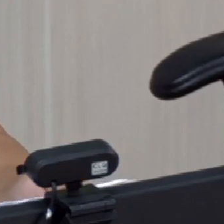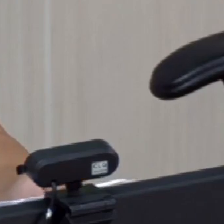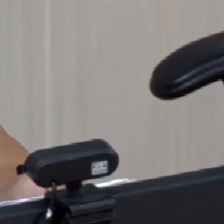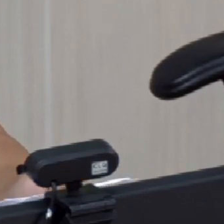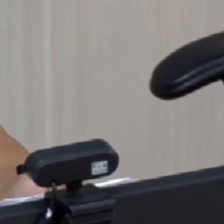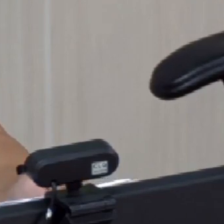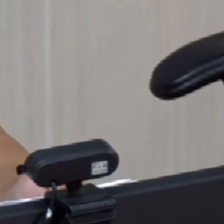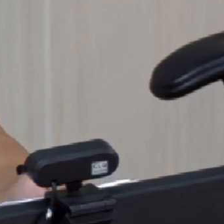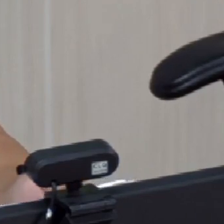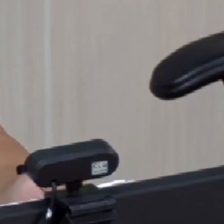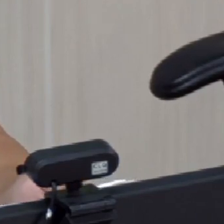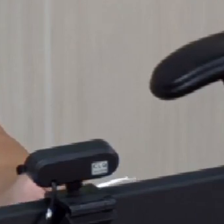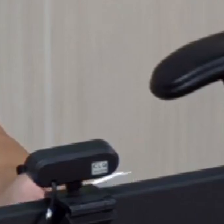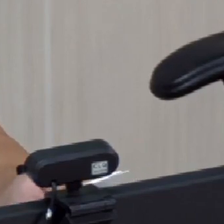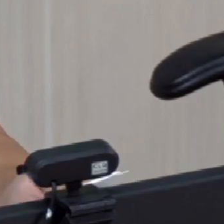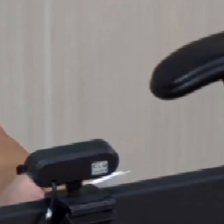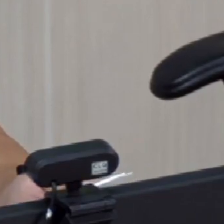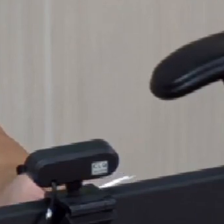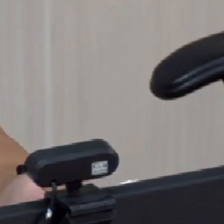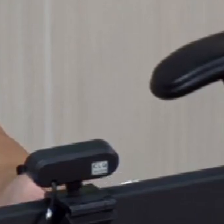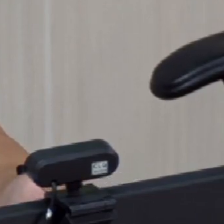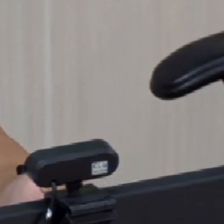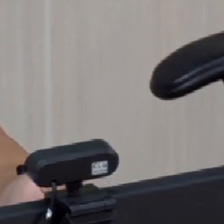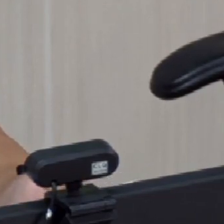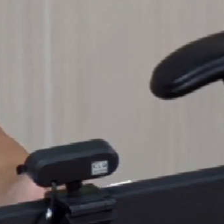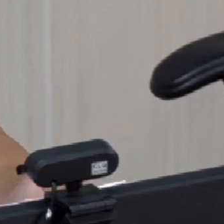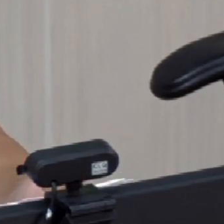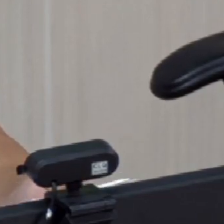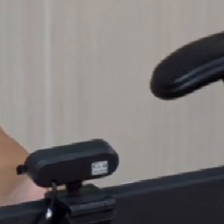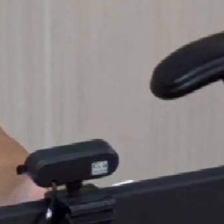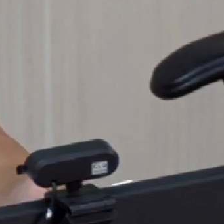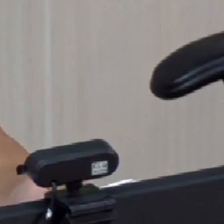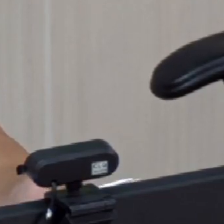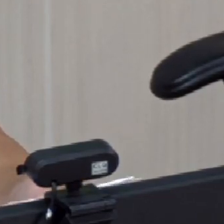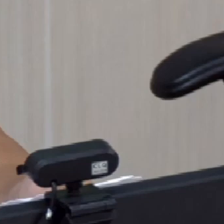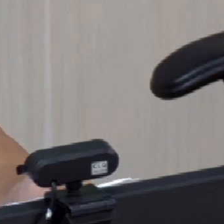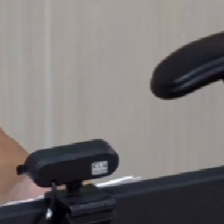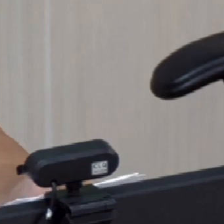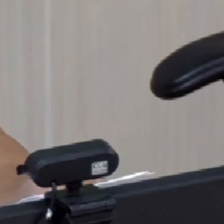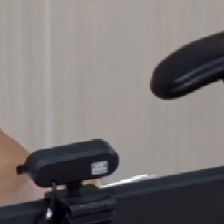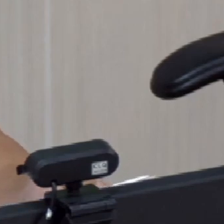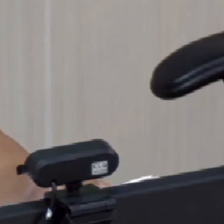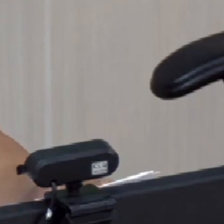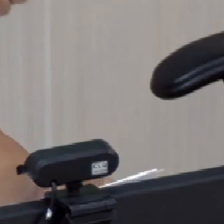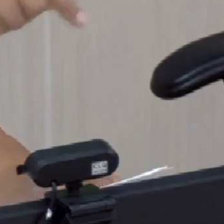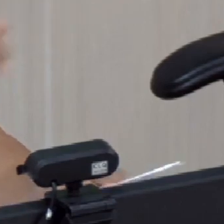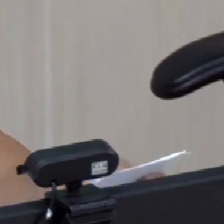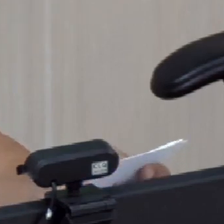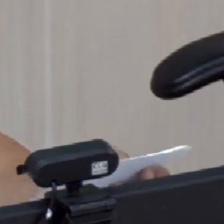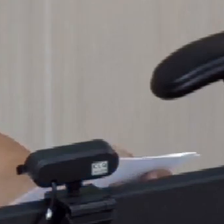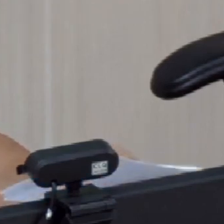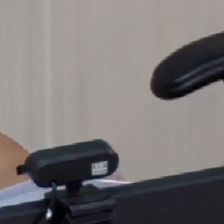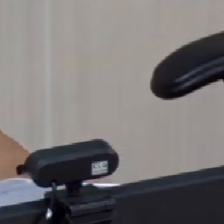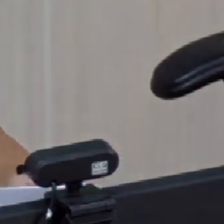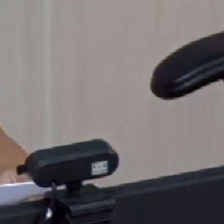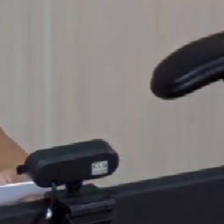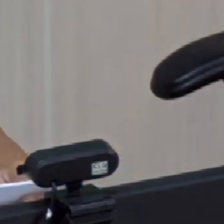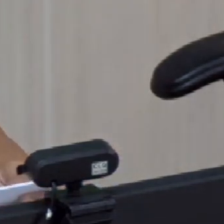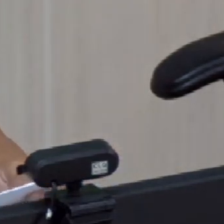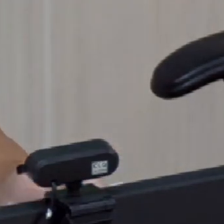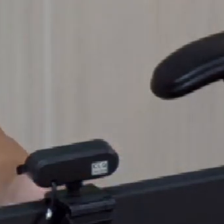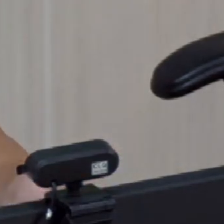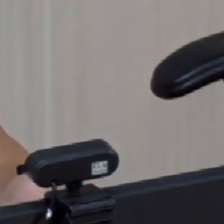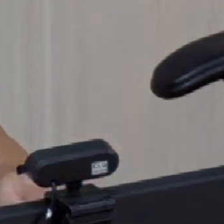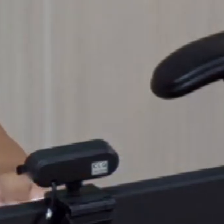Quem tiver do executivo ou das secretarias aí, já quiser compor a mesa, pode ficar à vontade, tá, gente? Vocês podem ocupar esses lugares